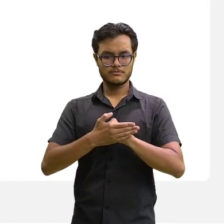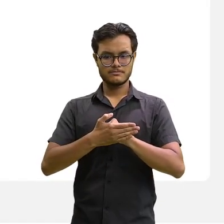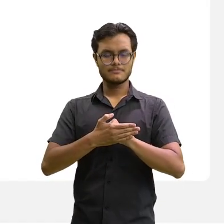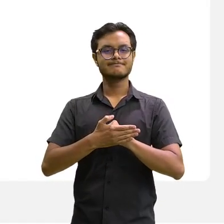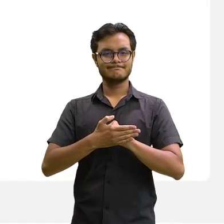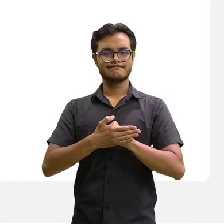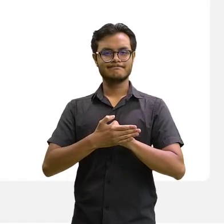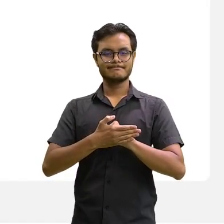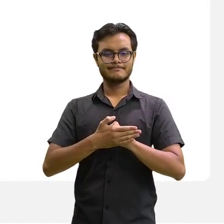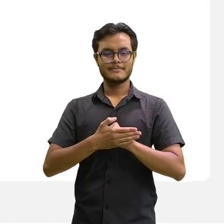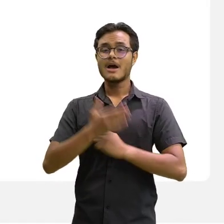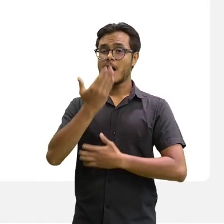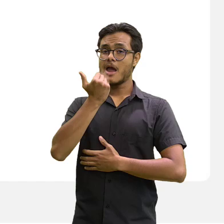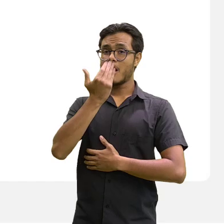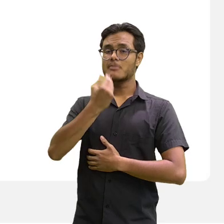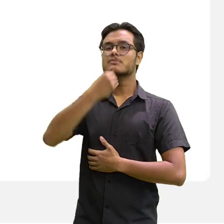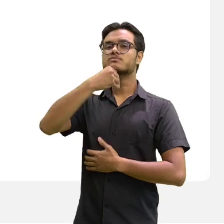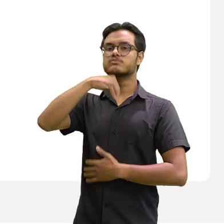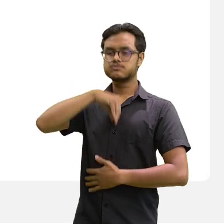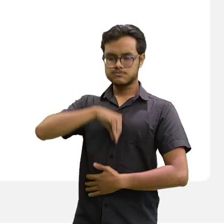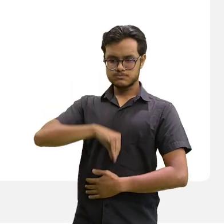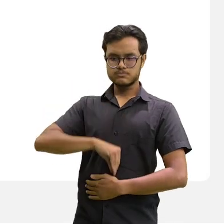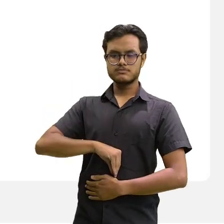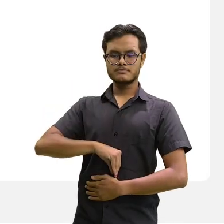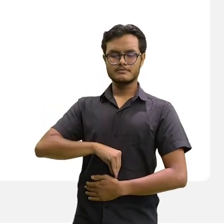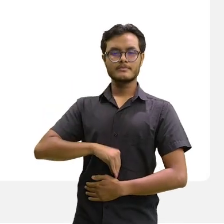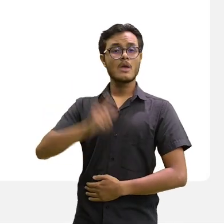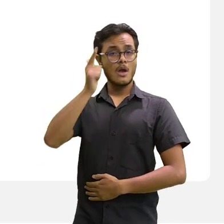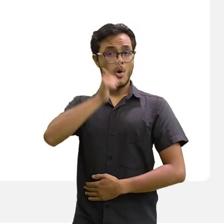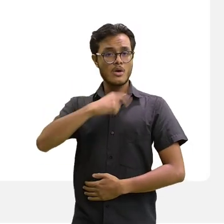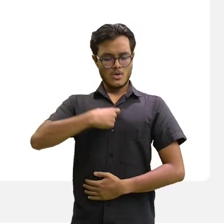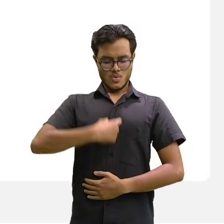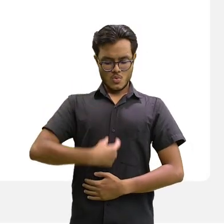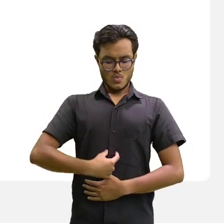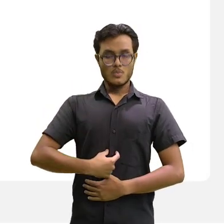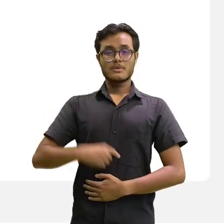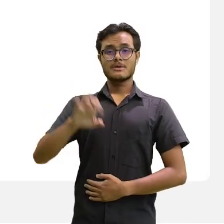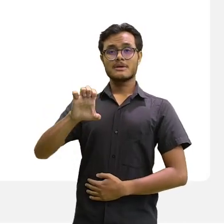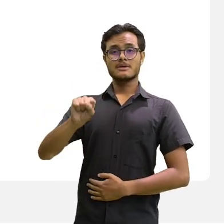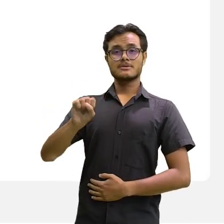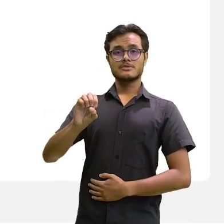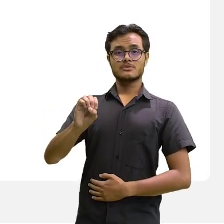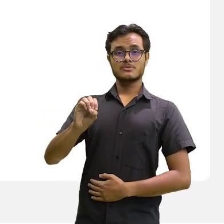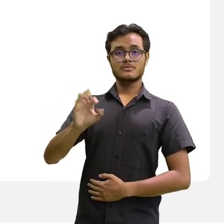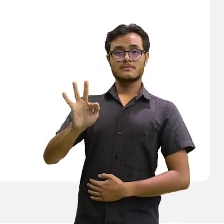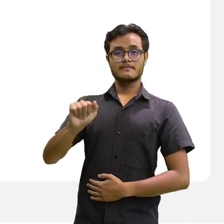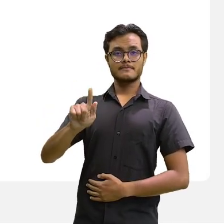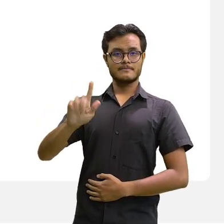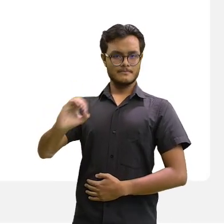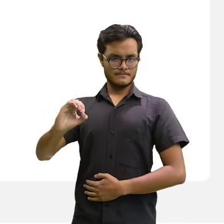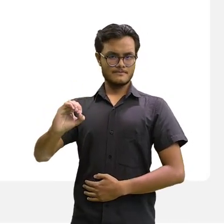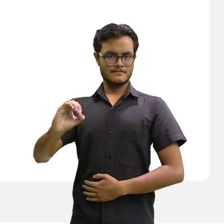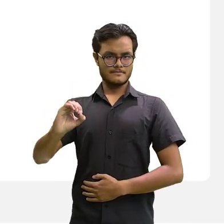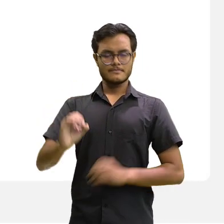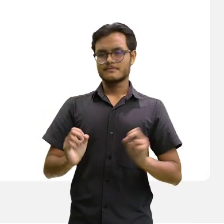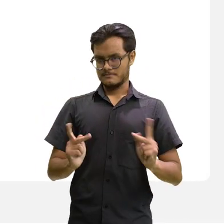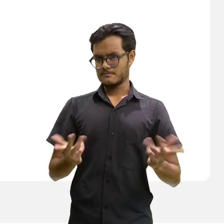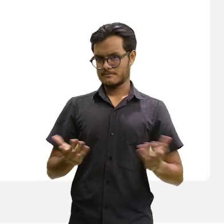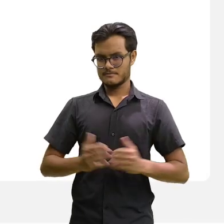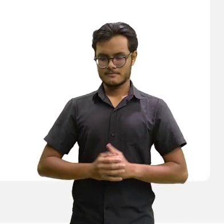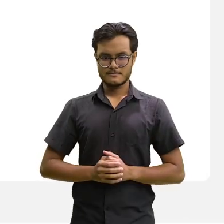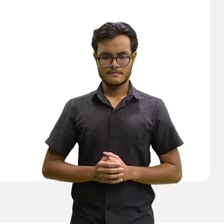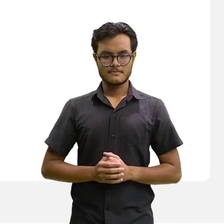empurrando, então, o alimento que você está engolindo em direção ao teu